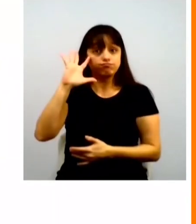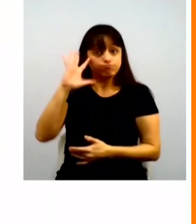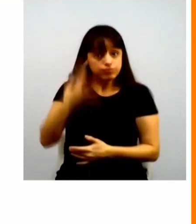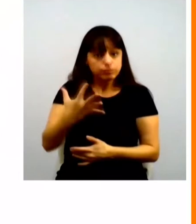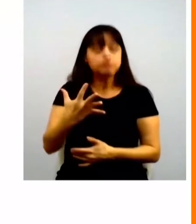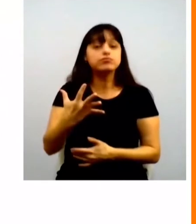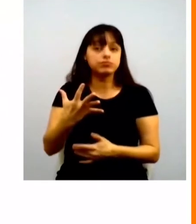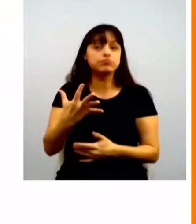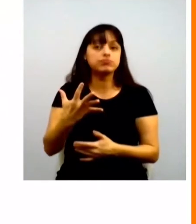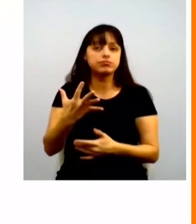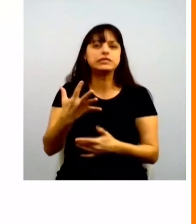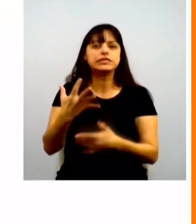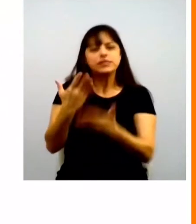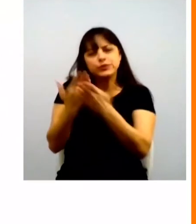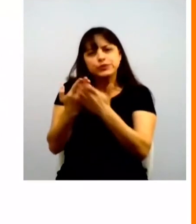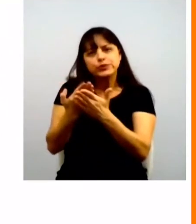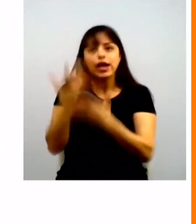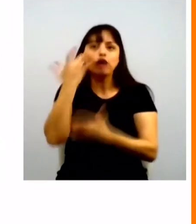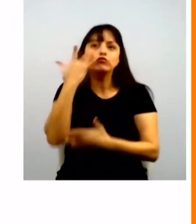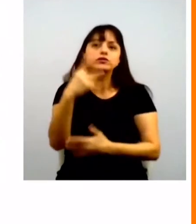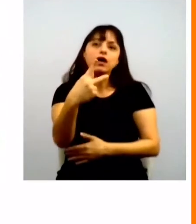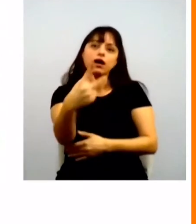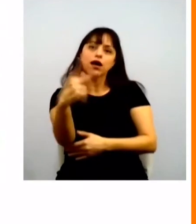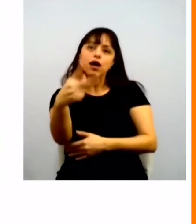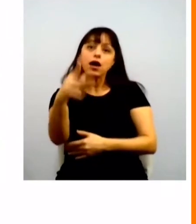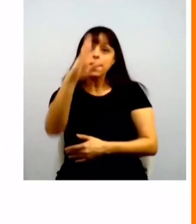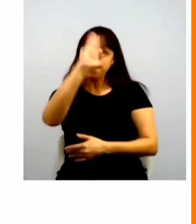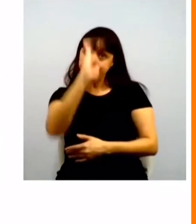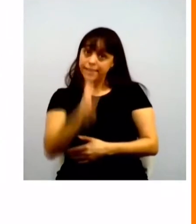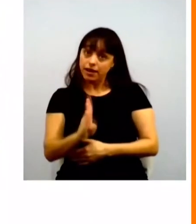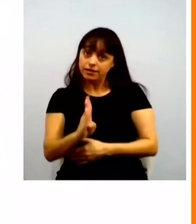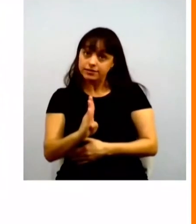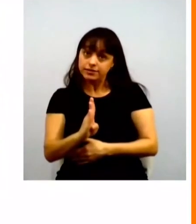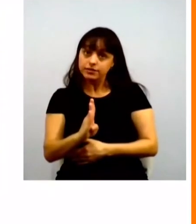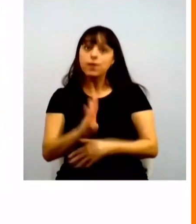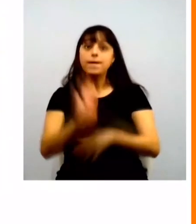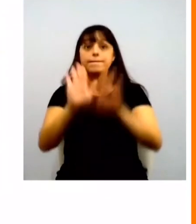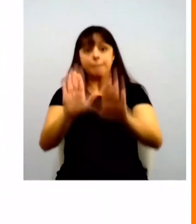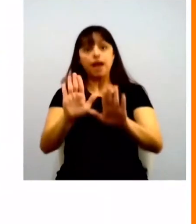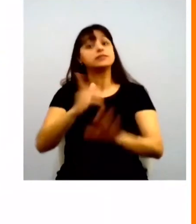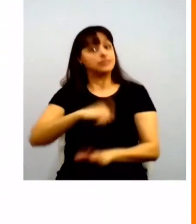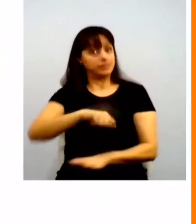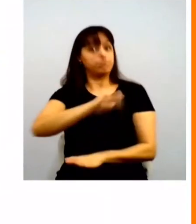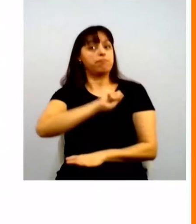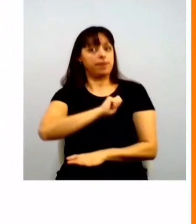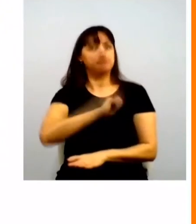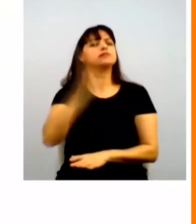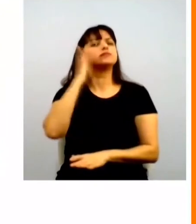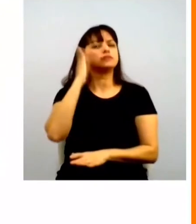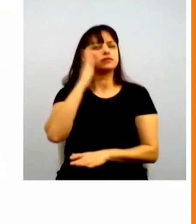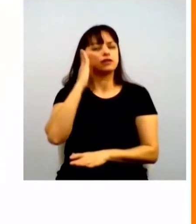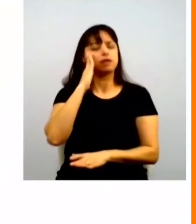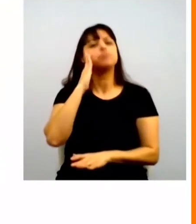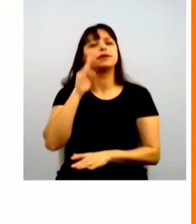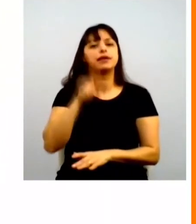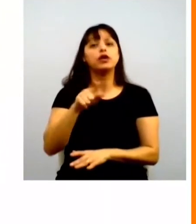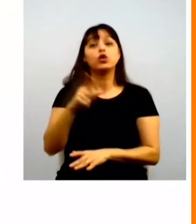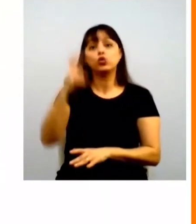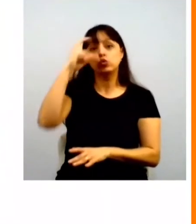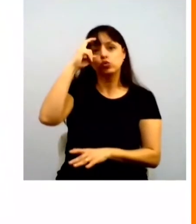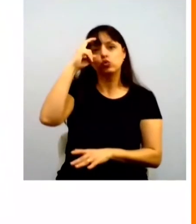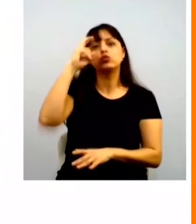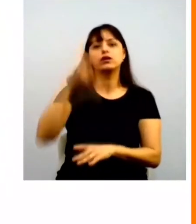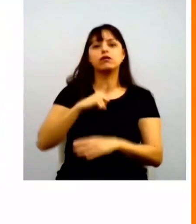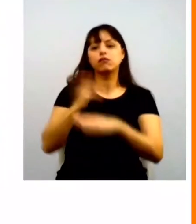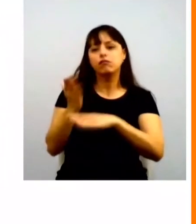dato do Brasil, mas, por exemplo, na España se fala de que a cultura contribuía entre um 4% e um 6% ao produto entero